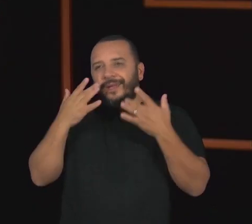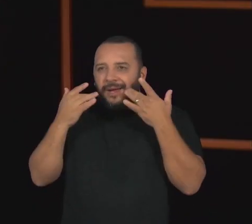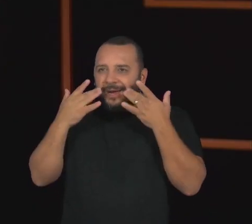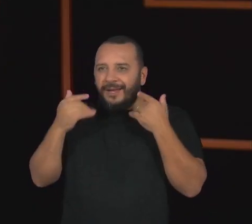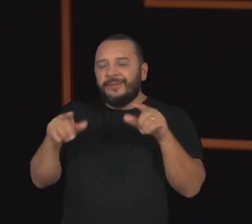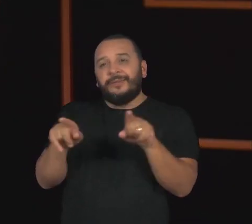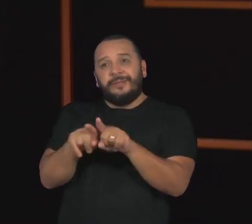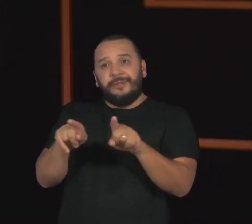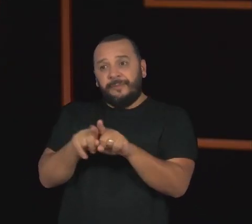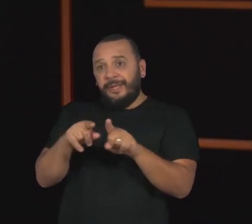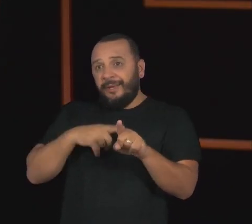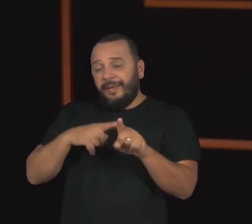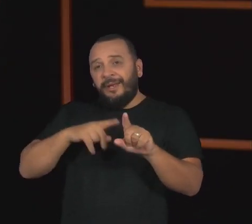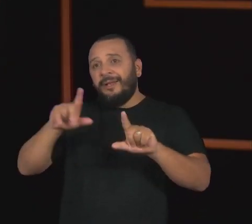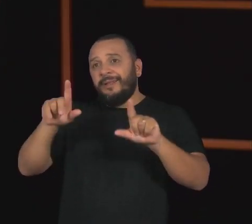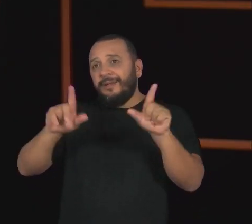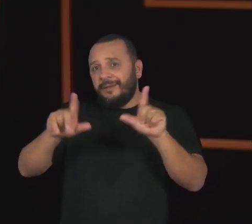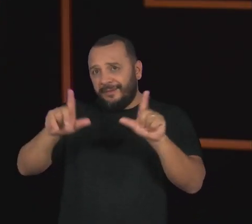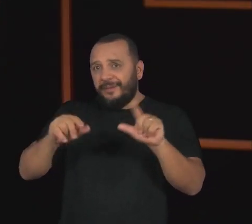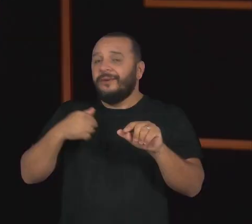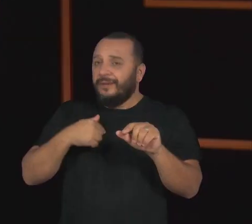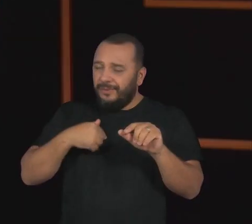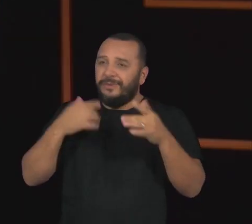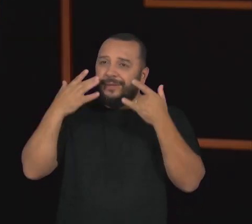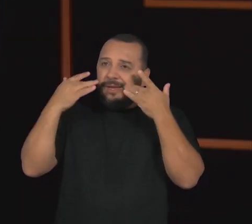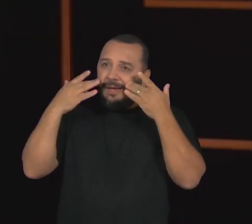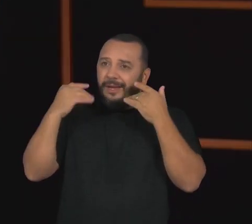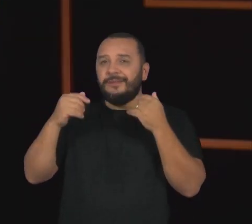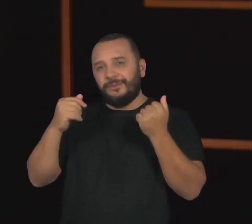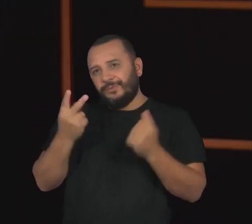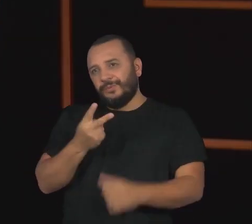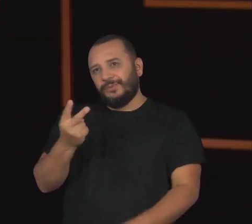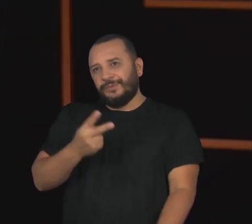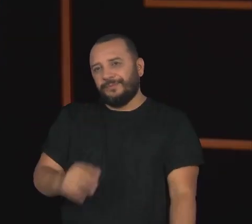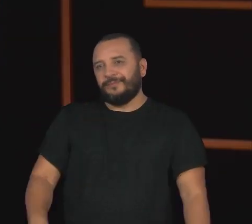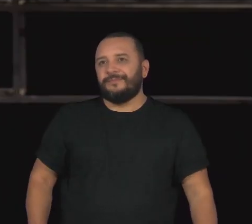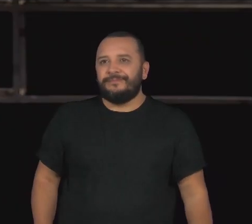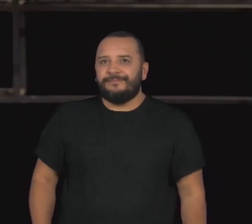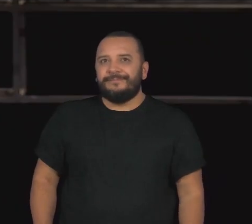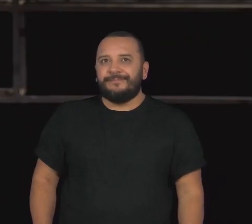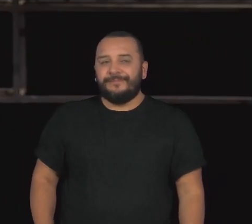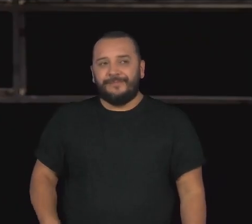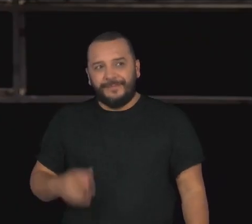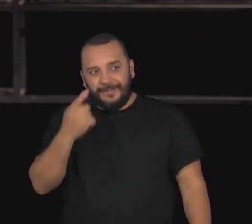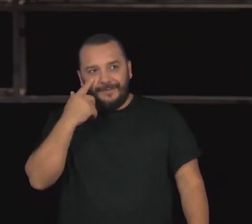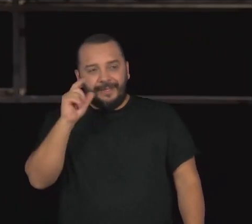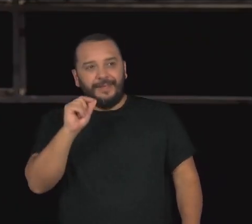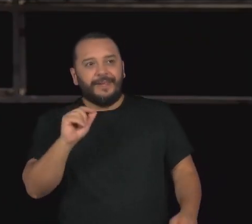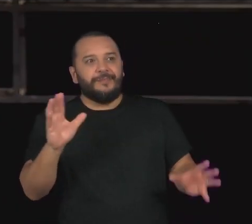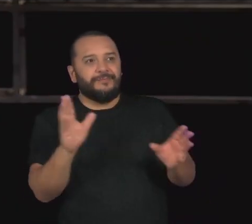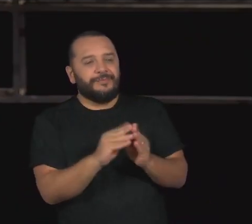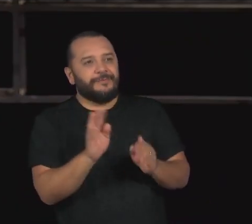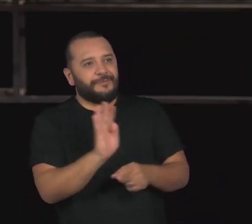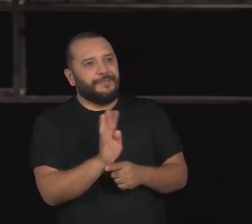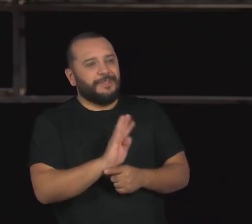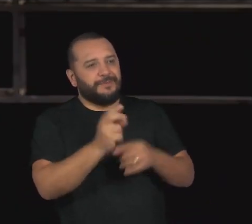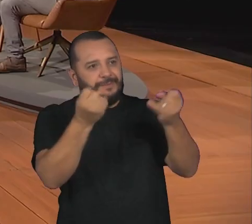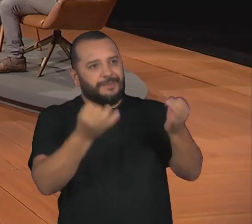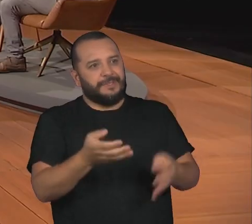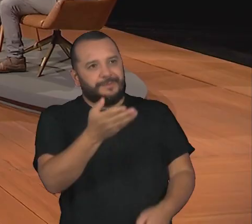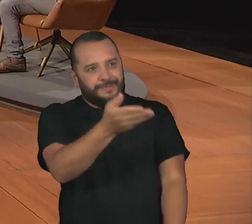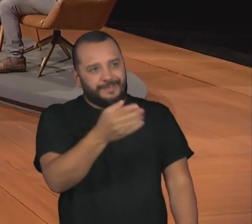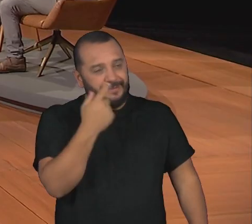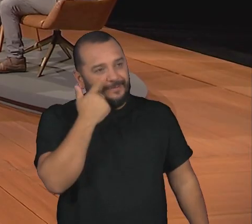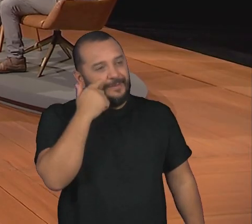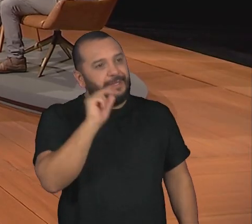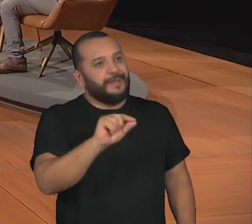teatro, porque logo depois também eu fui para o teatro e tal, no teatro e na televisão. Mas olha só quem fala sobre esse momento da sua vida.